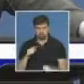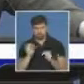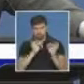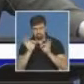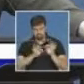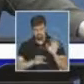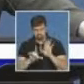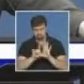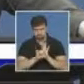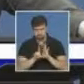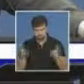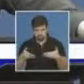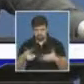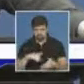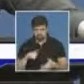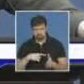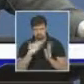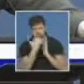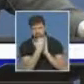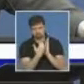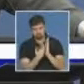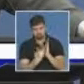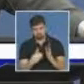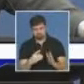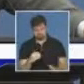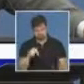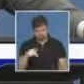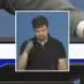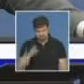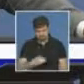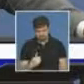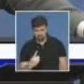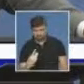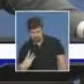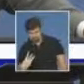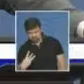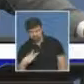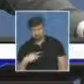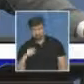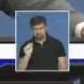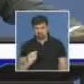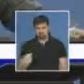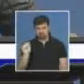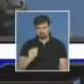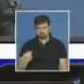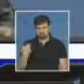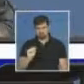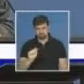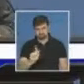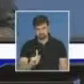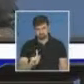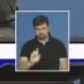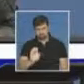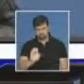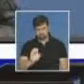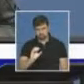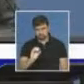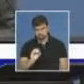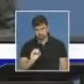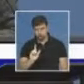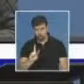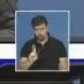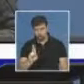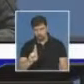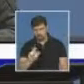projeto de lei que está hoje em Pauta 107/2013 e Associação dos geógrafos brasileiros seção